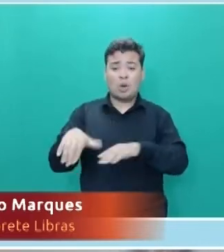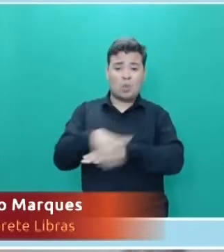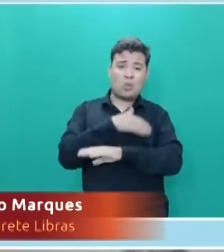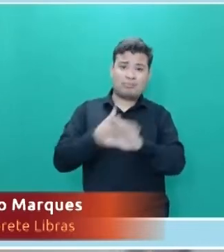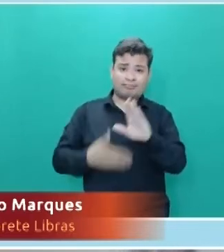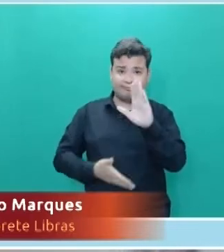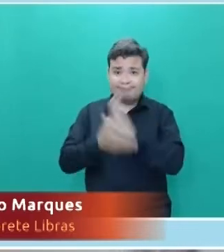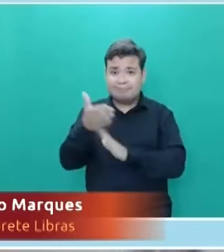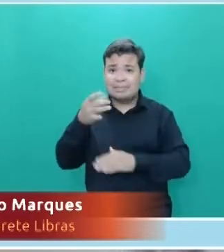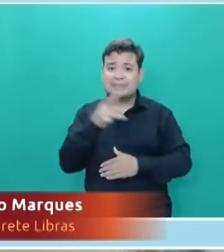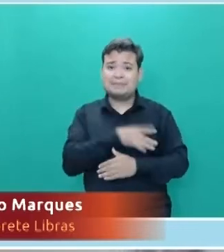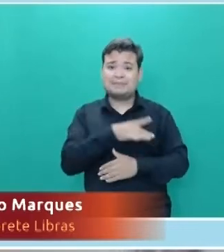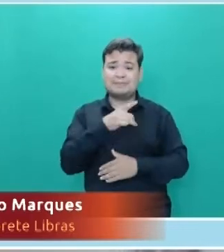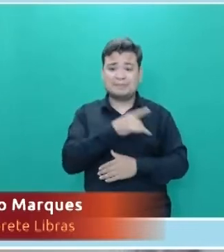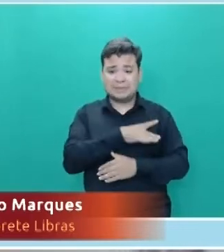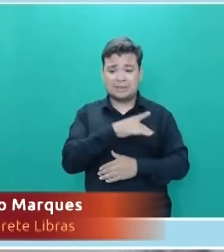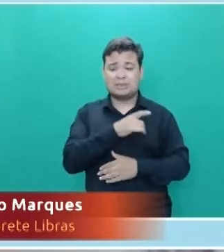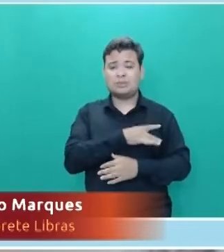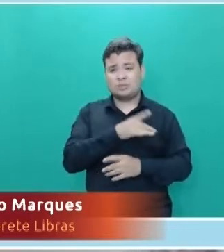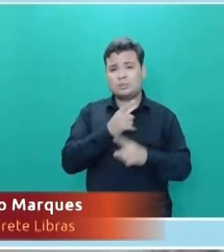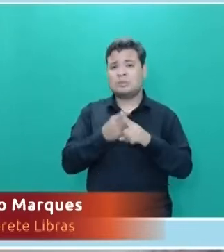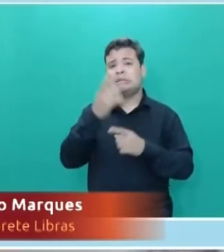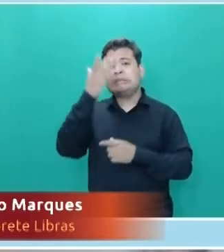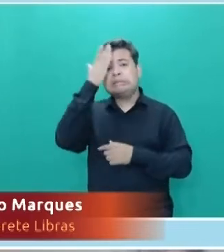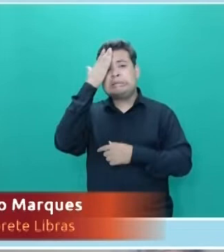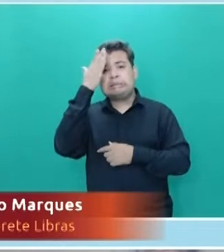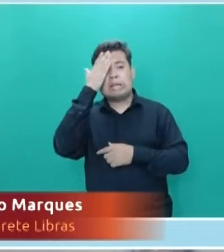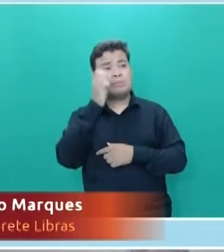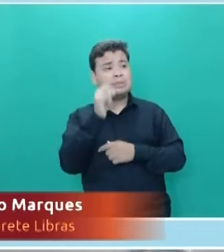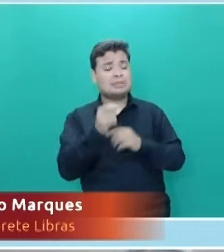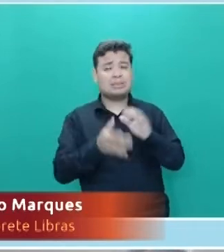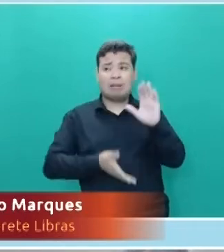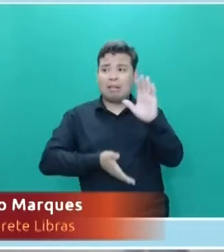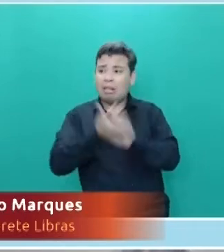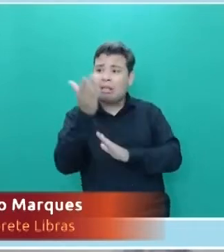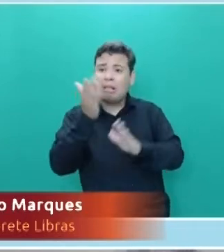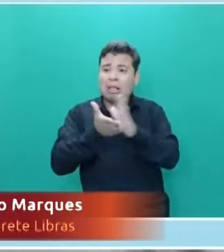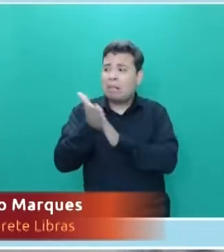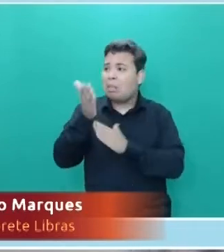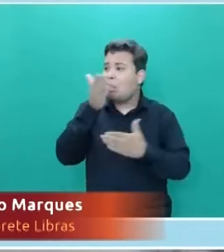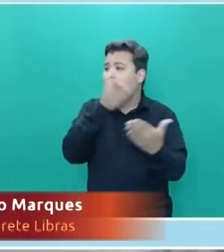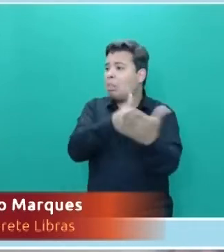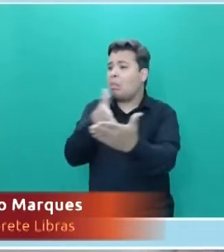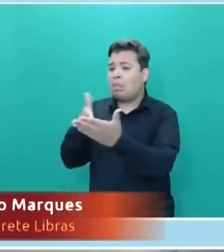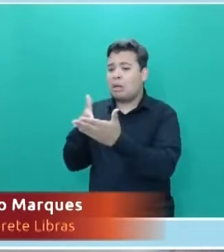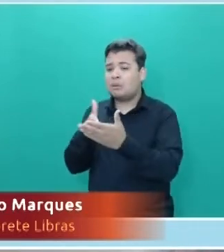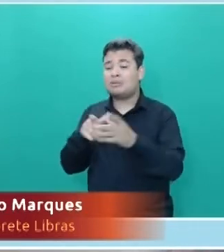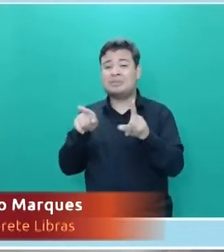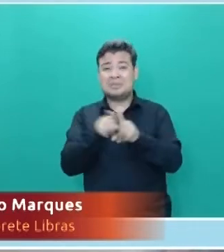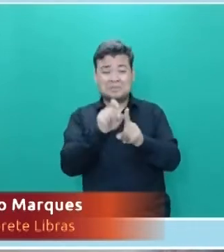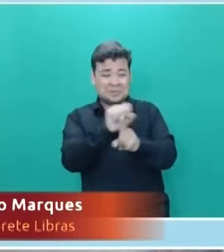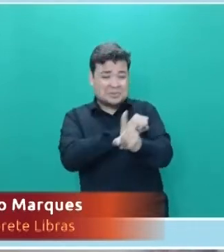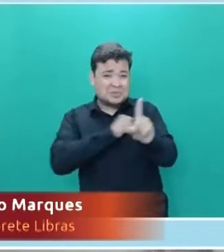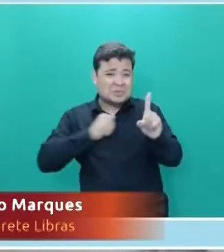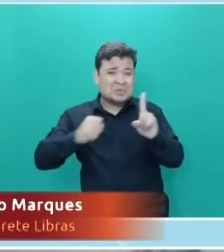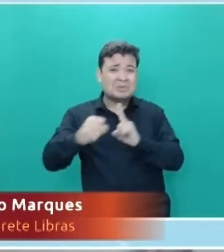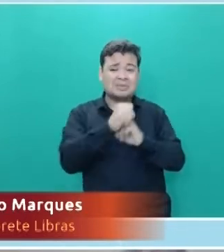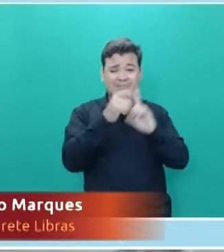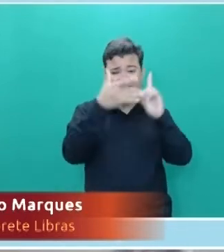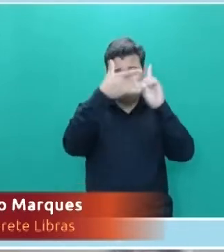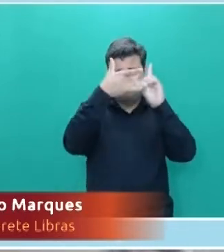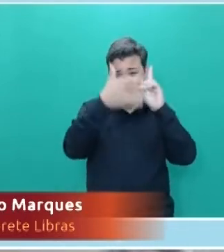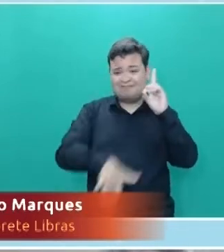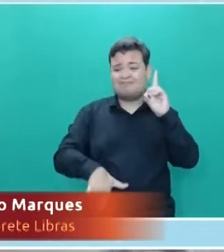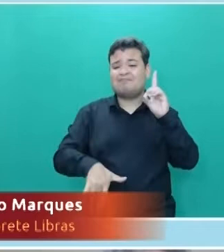sabem que vão enfrentar essas dificuldades. Além disso, a gente vive numa sociedade muito capacitista, né? E aí a